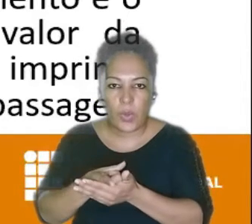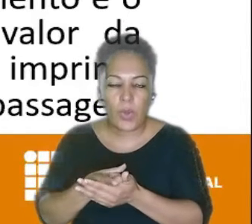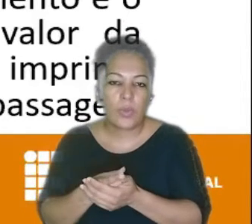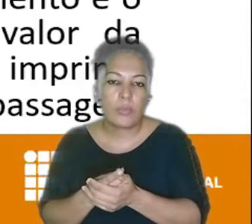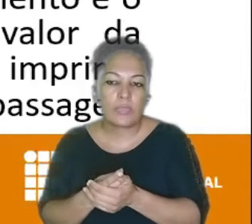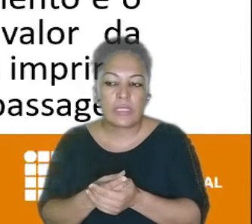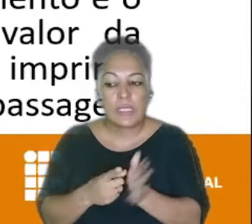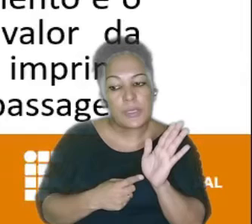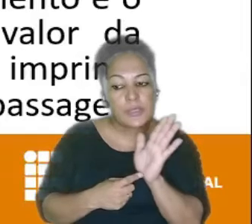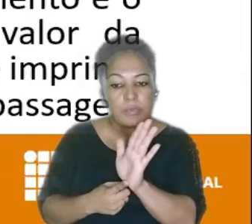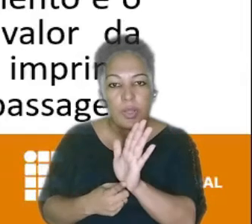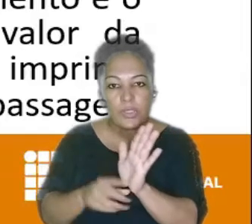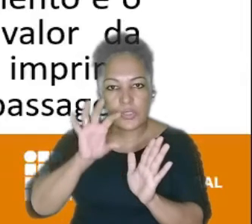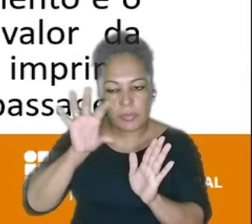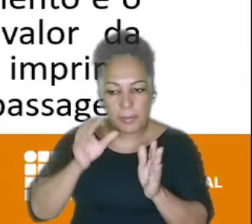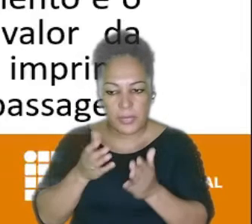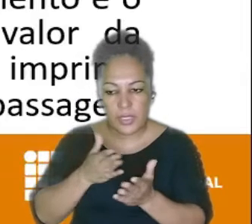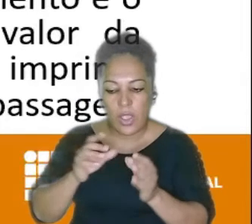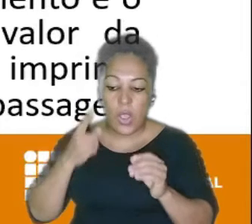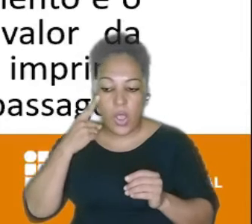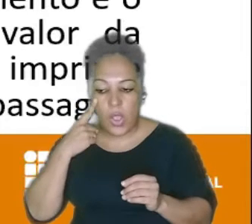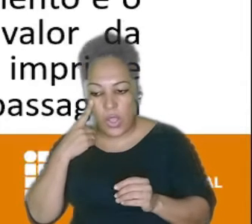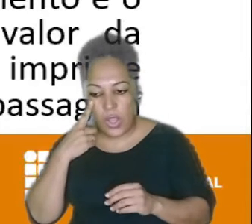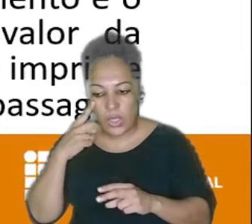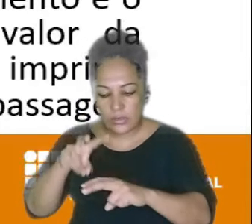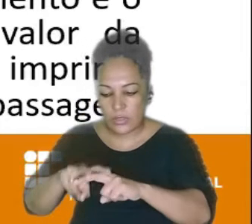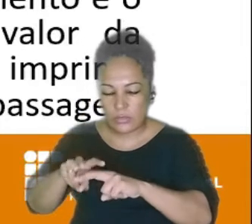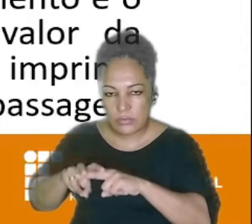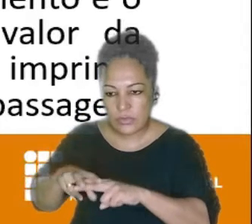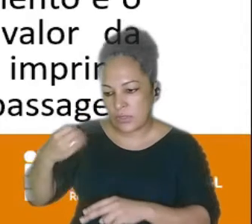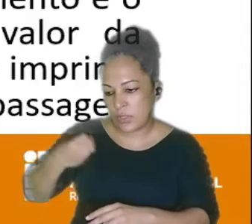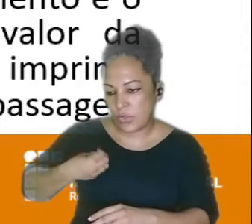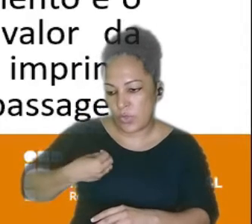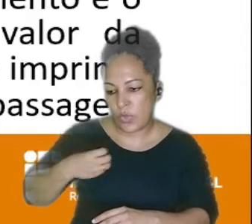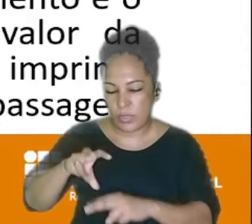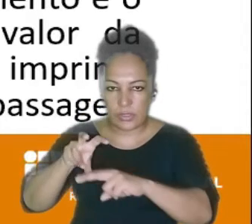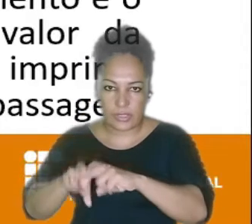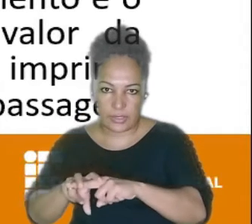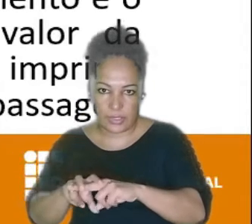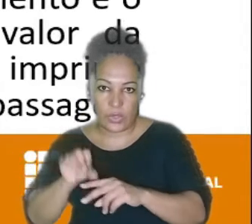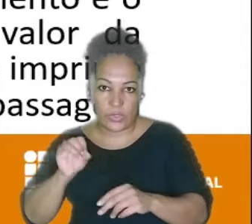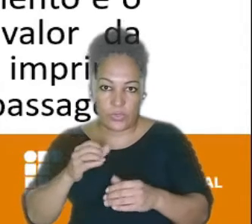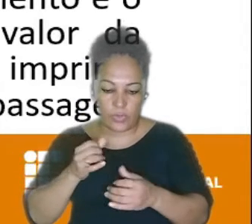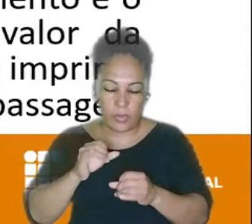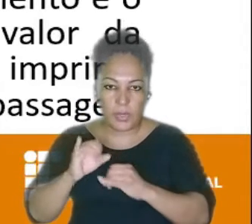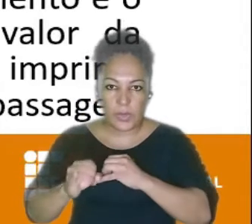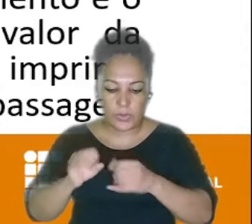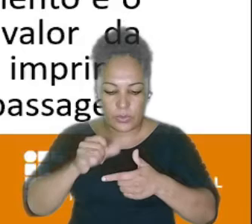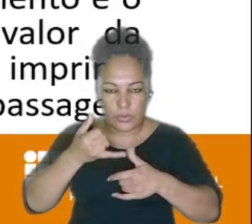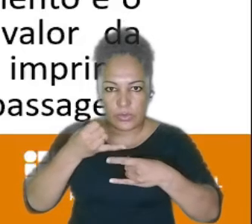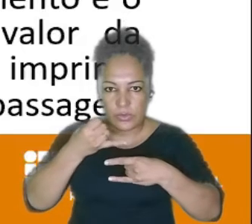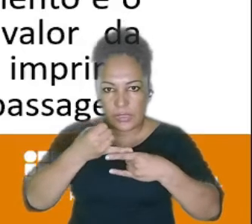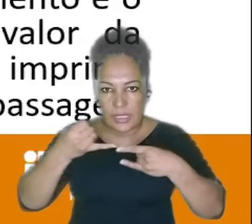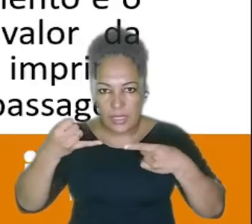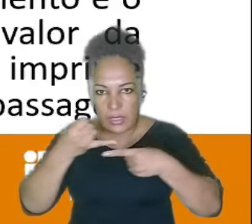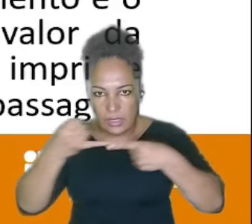geralmente eles demonstram o mapinha do ônibus. Olha aqui, ó, tá, tem um mapinha de ônibus, qual que você quer? Ou se você for comprar pelo site, lá no